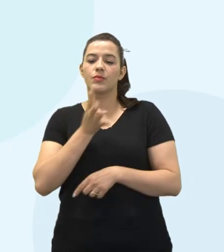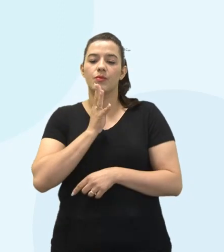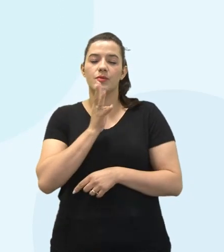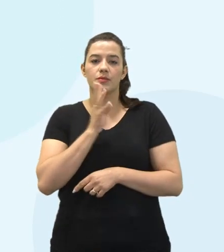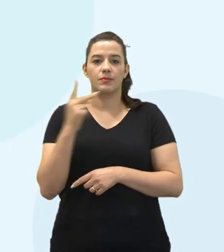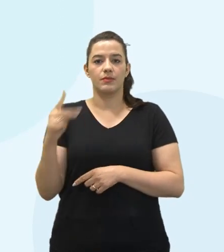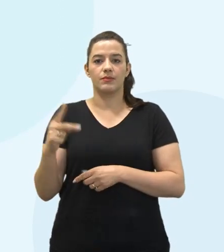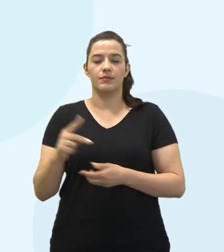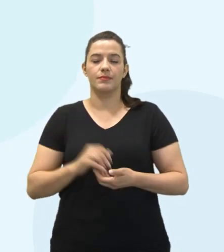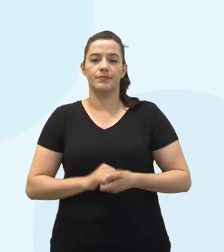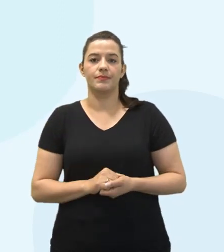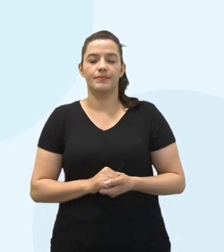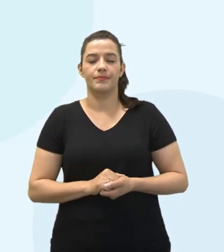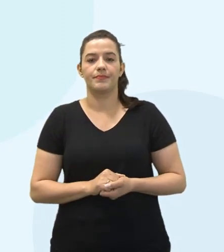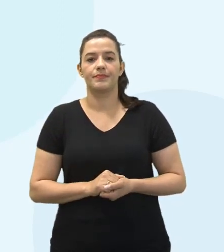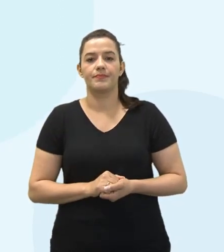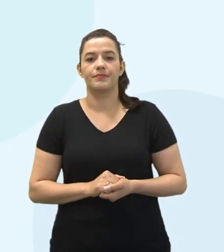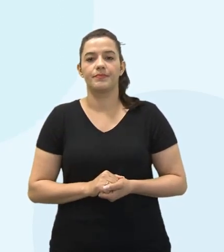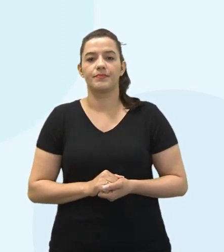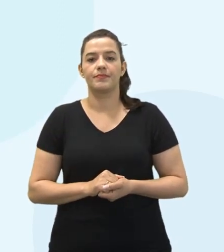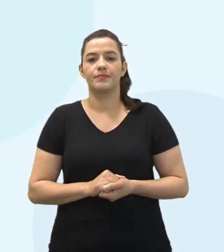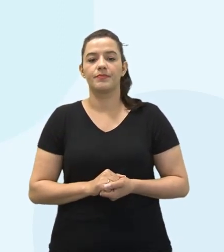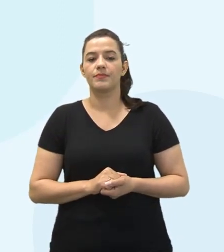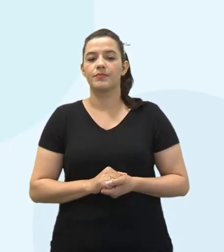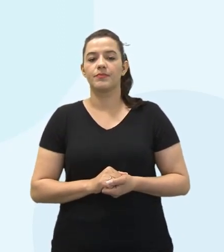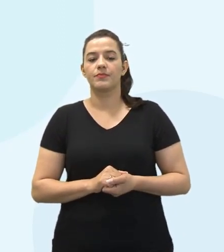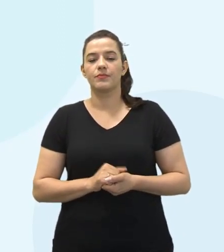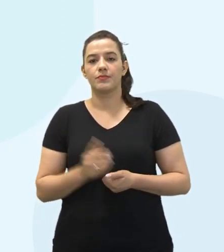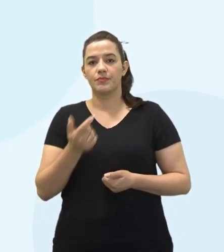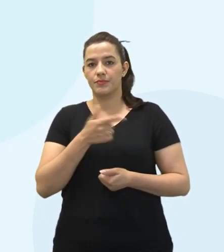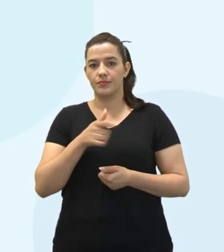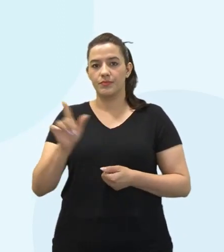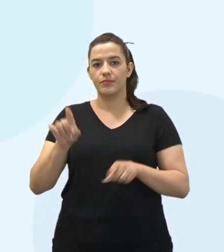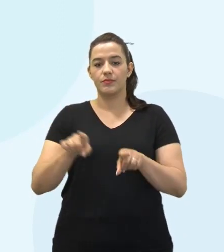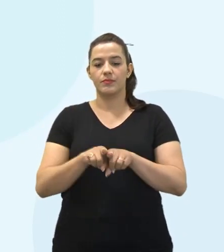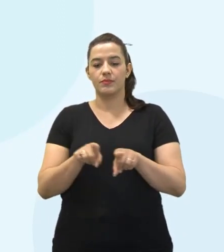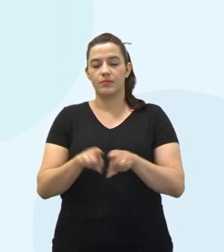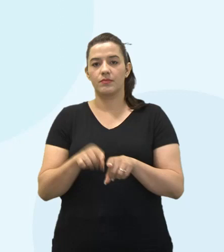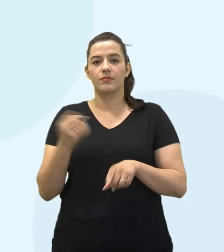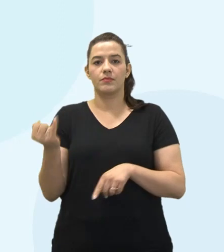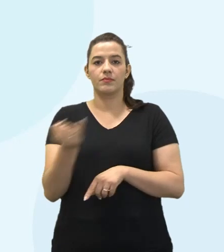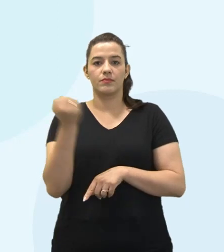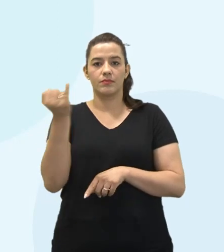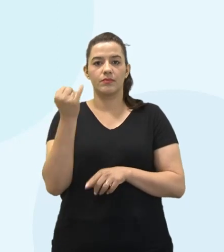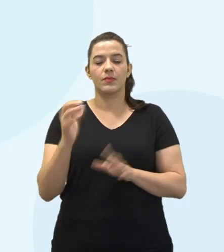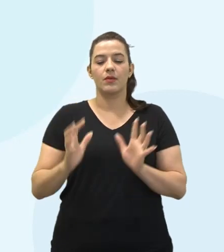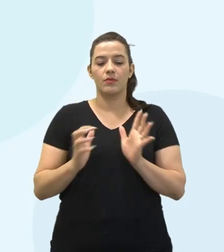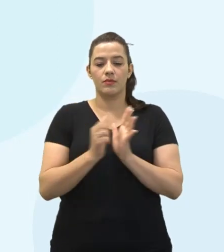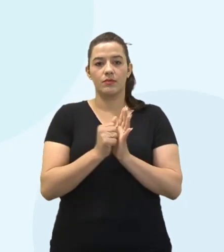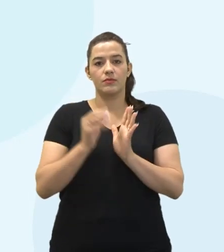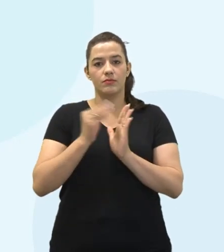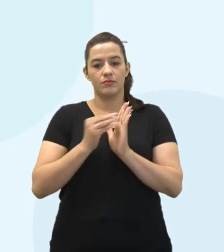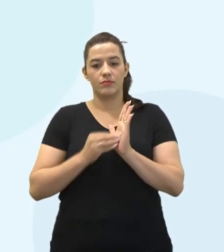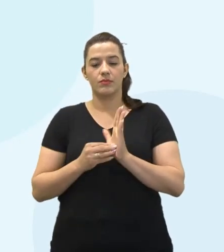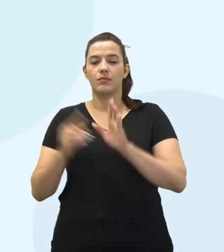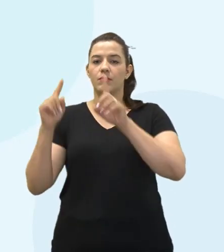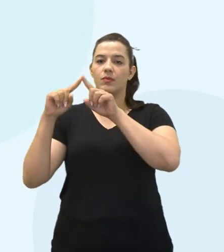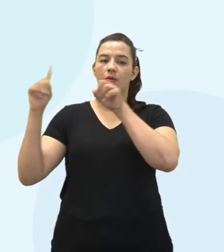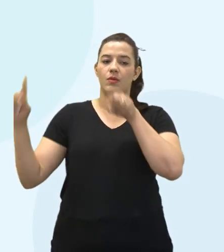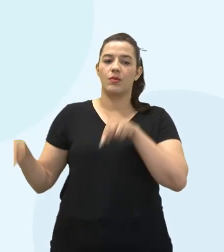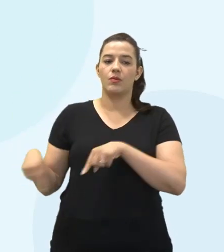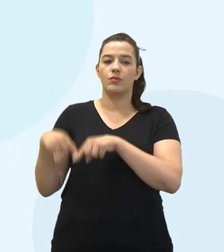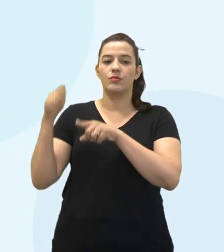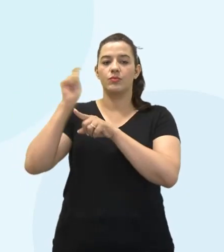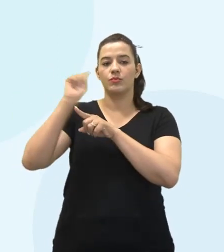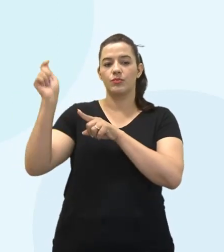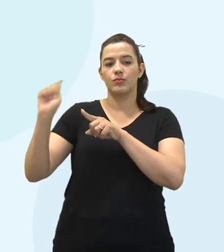a algo extremamente interessante né o registro das soluções na lousa feito pelo aluno